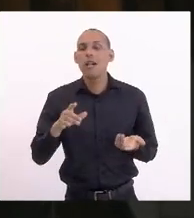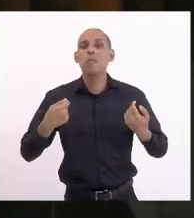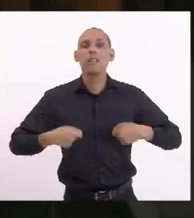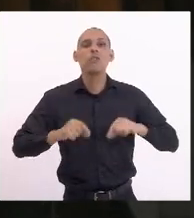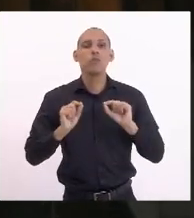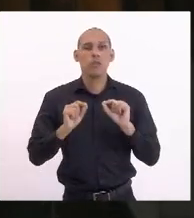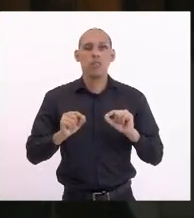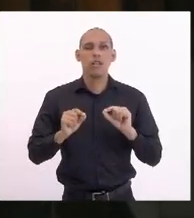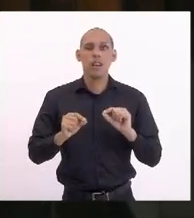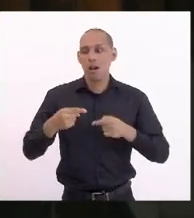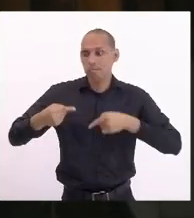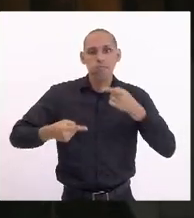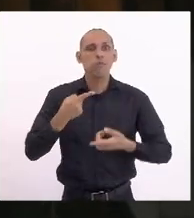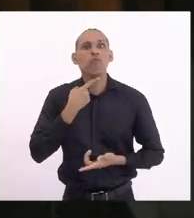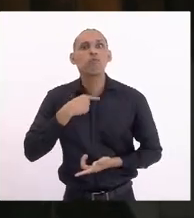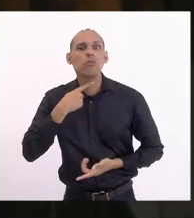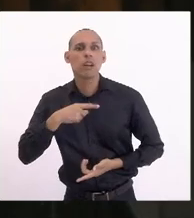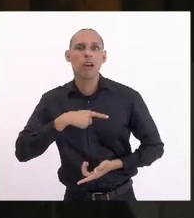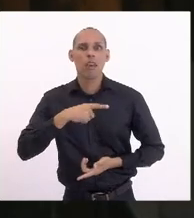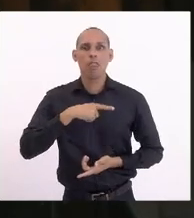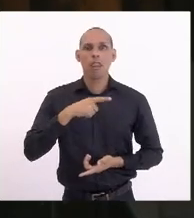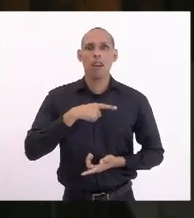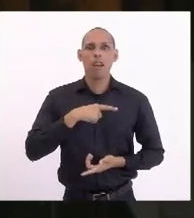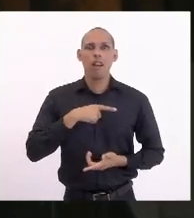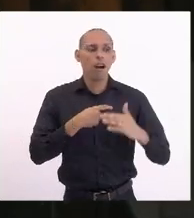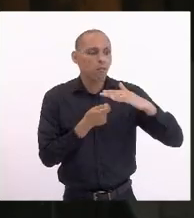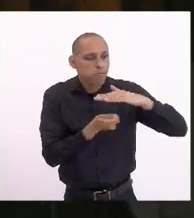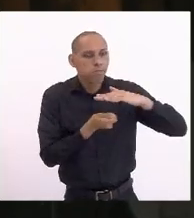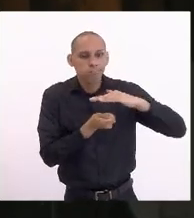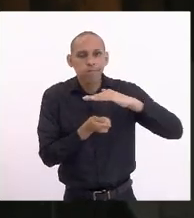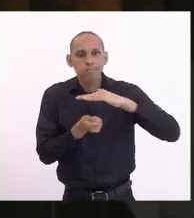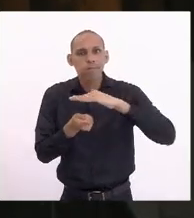vontade política e ser investimentos